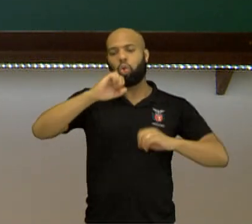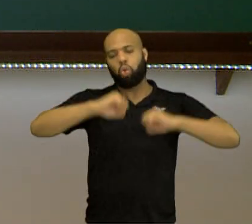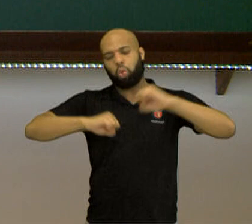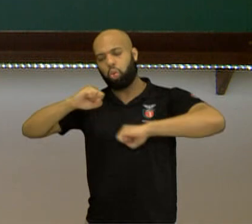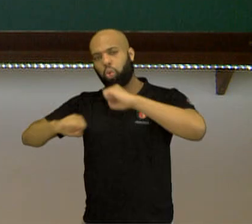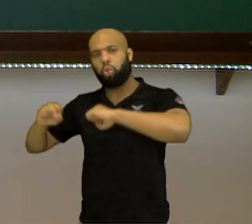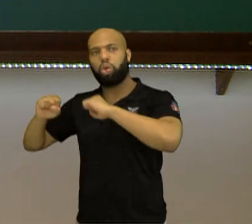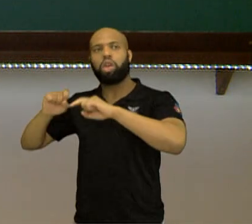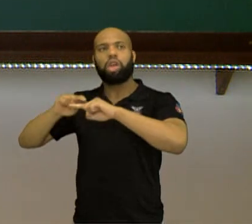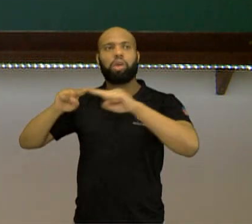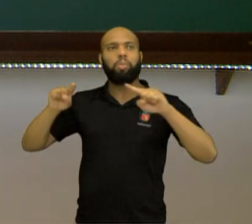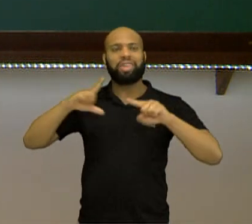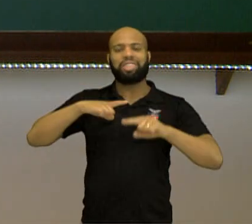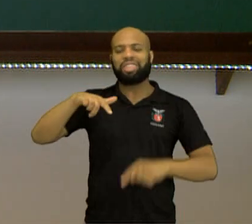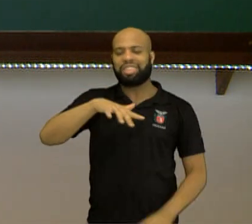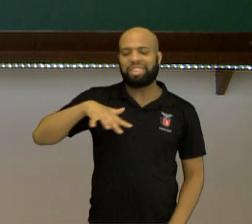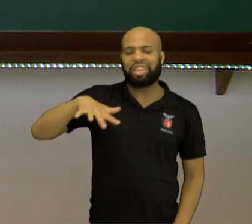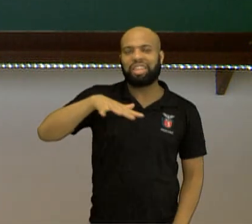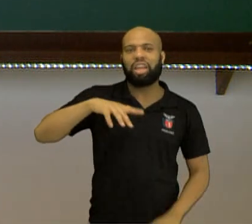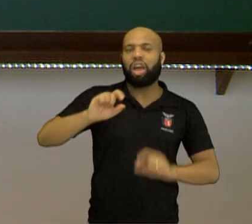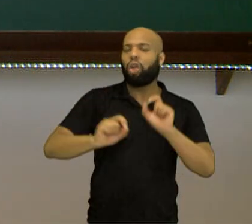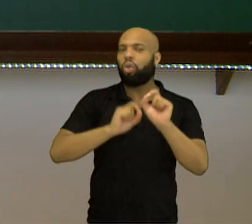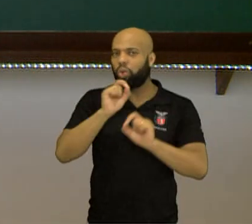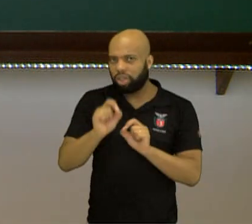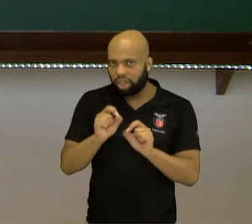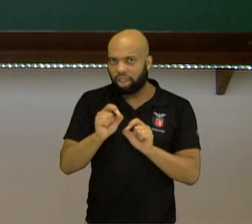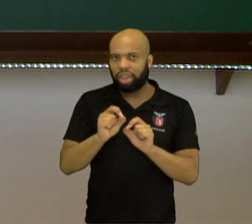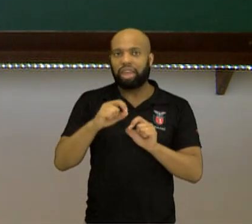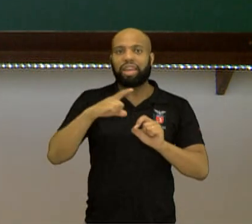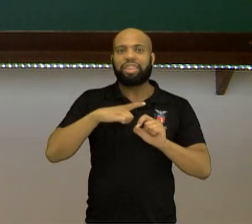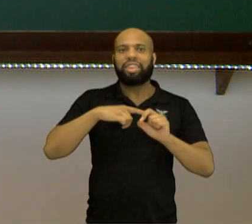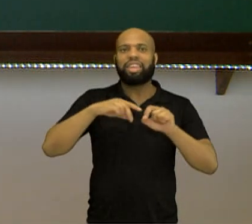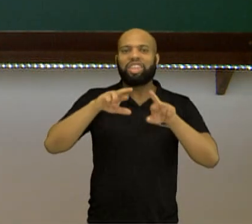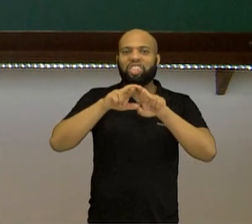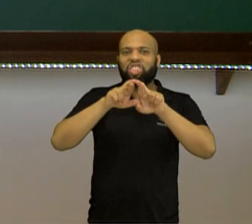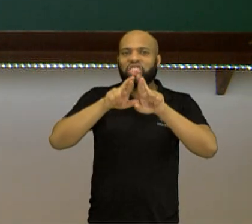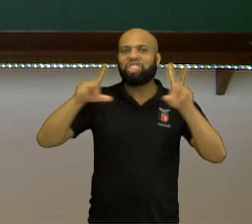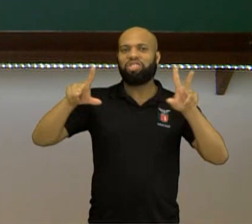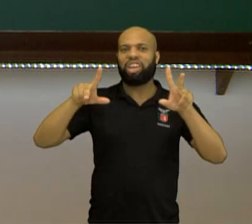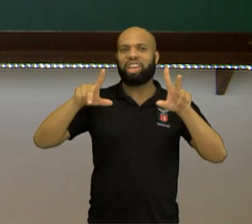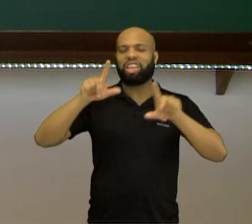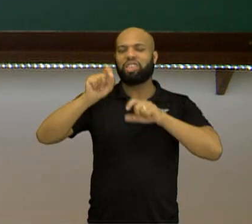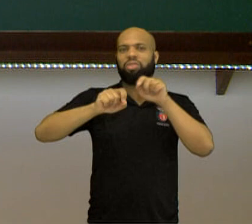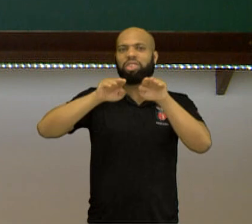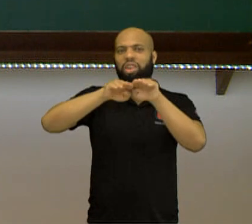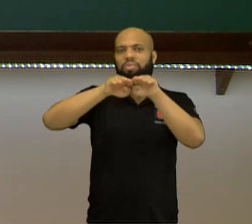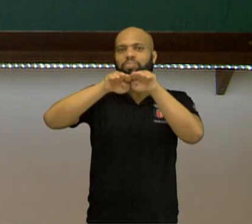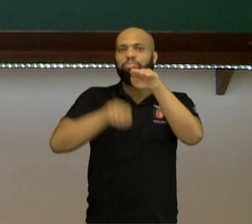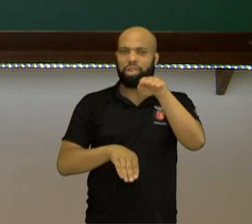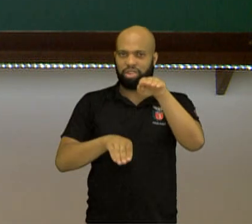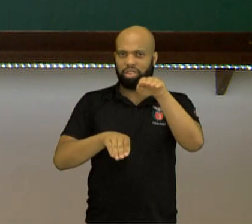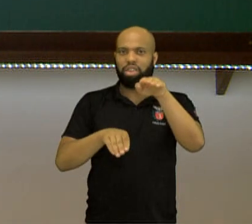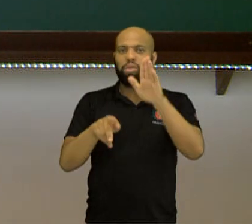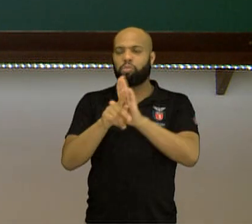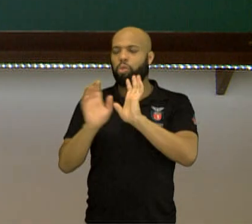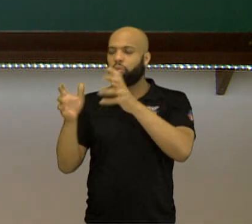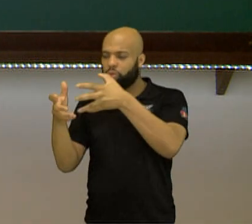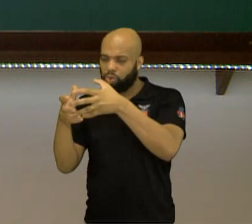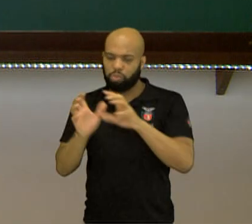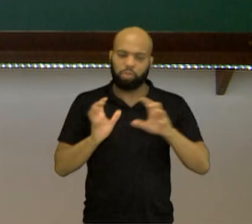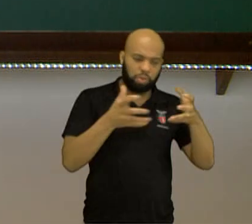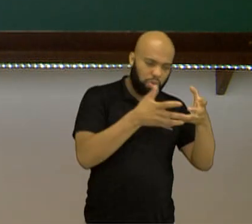industrialização, nós temos um cenário, né, de uma diferenciação bastante significativa de classes